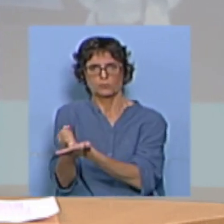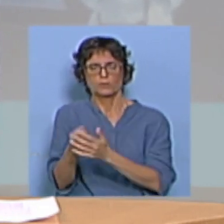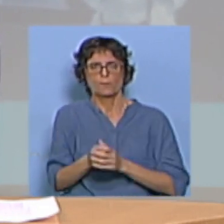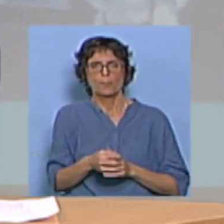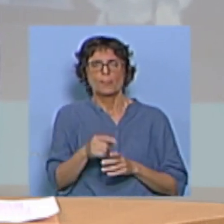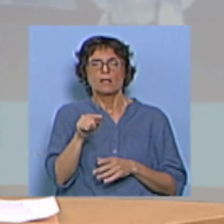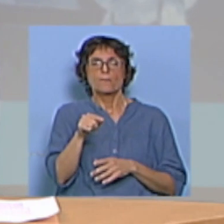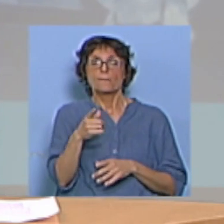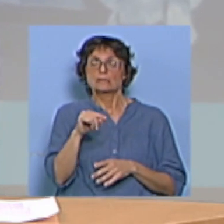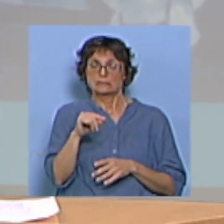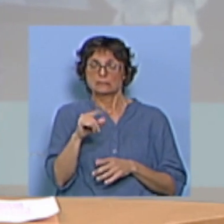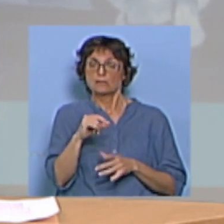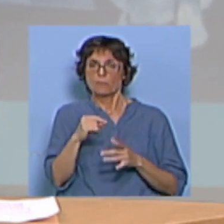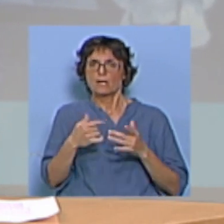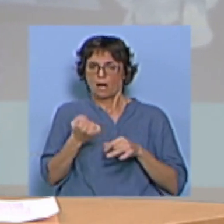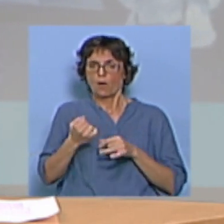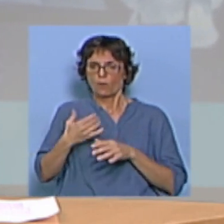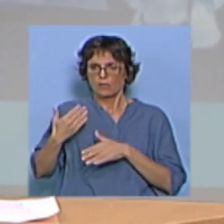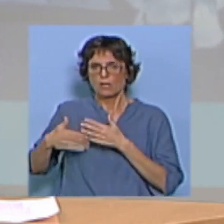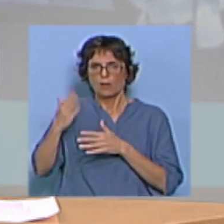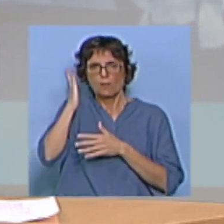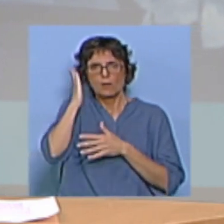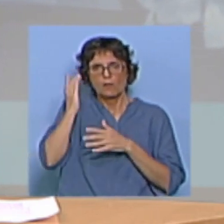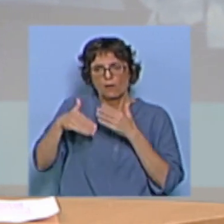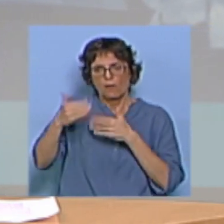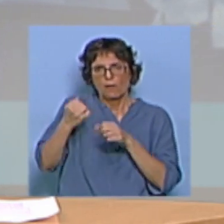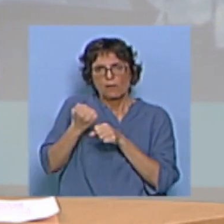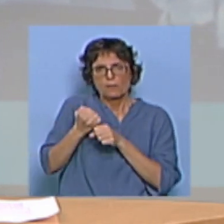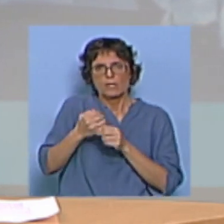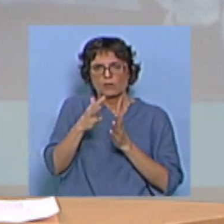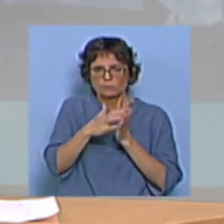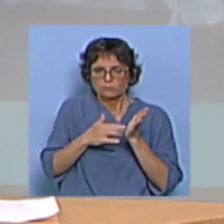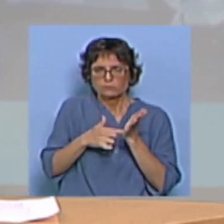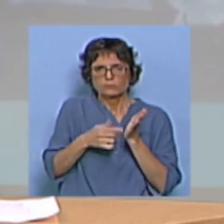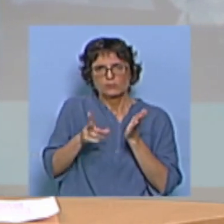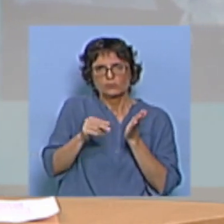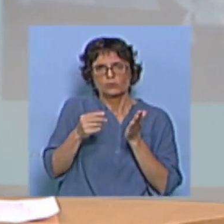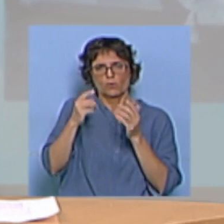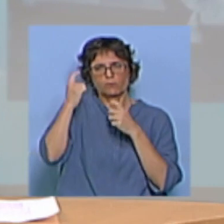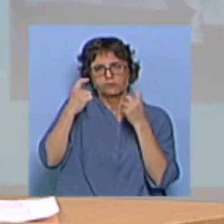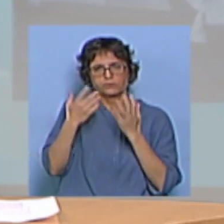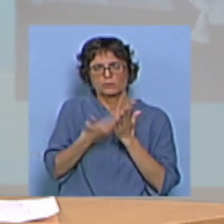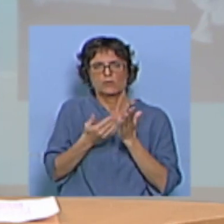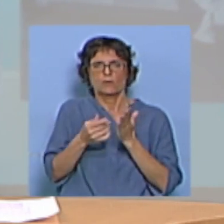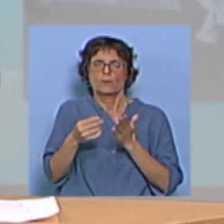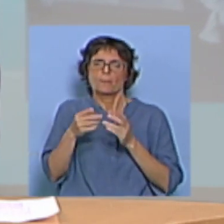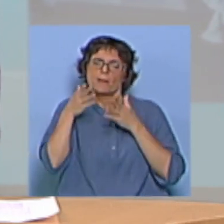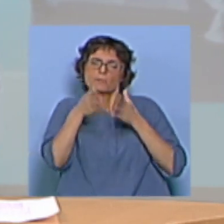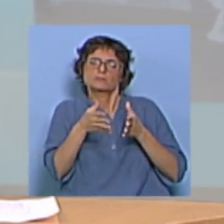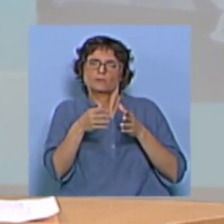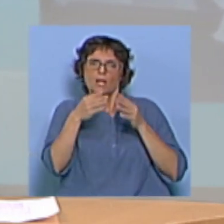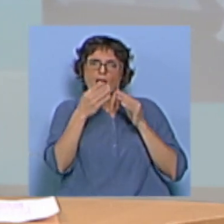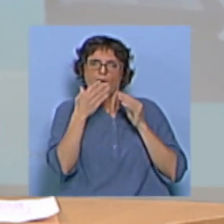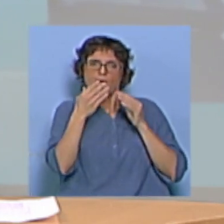fundo está a ser preparada para a próxima Assembleia Plenária, precisamente sobre o campo das celebrações, da catequese, os